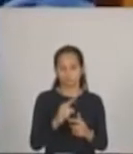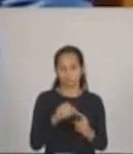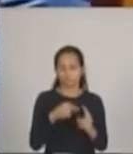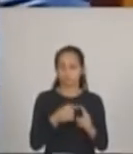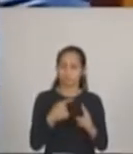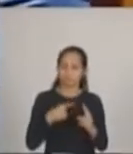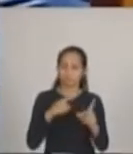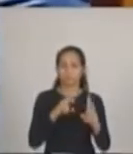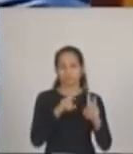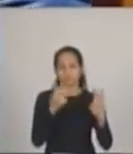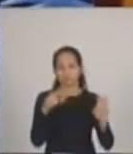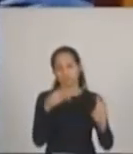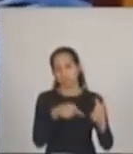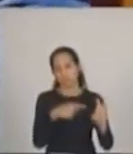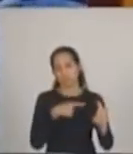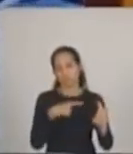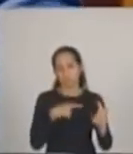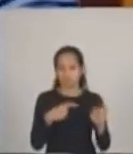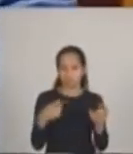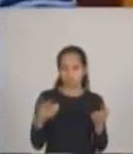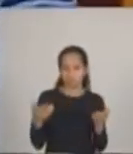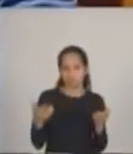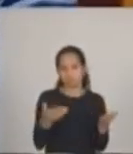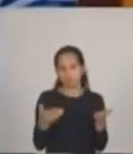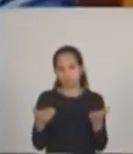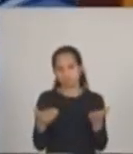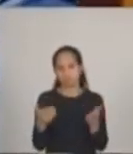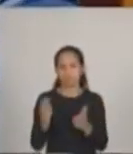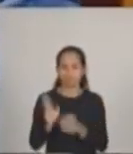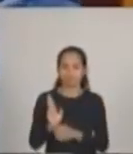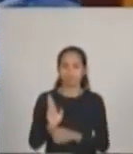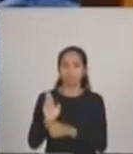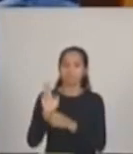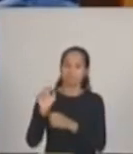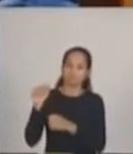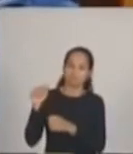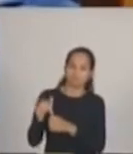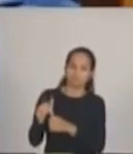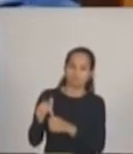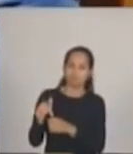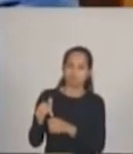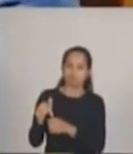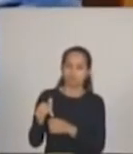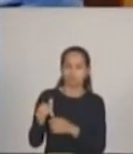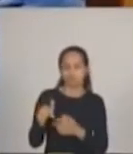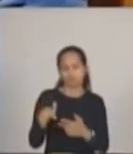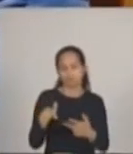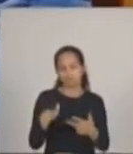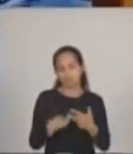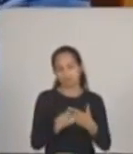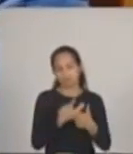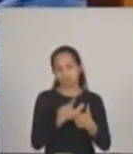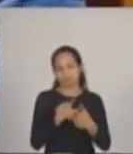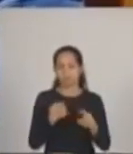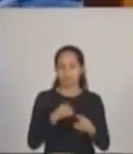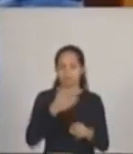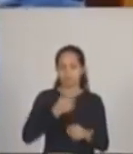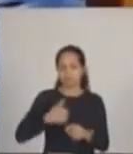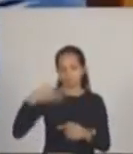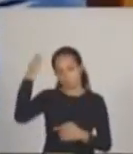divergência clara entre a Procuradoria do Poder Legislativo e a Procuradoria do Governo do